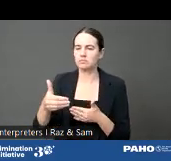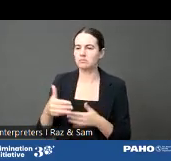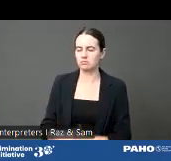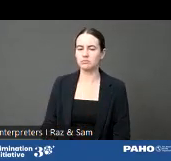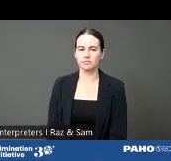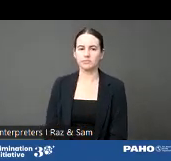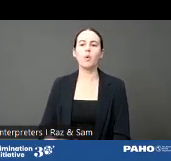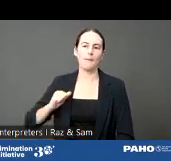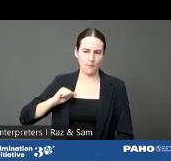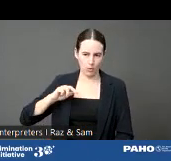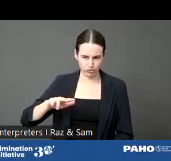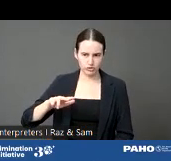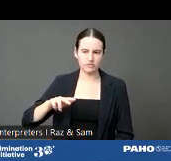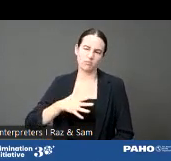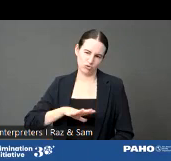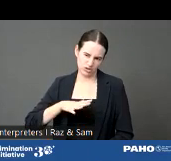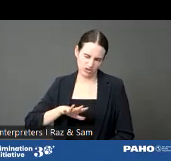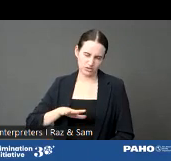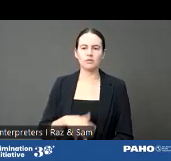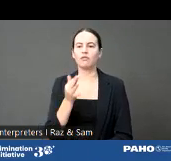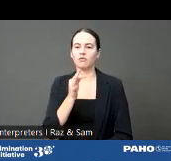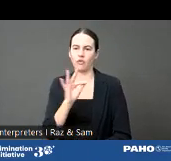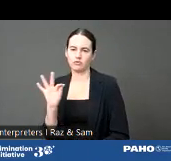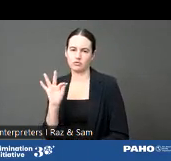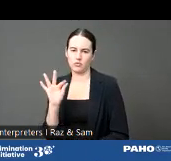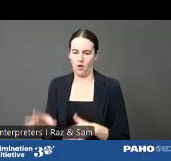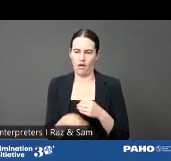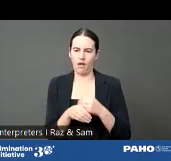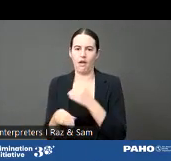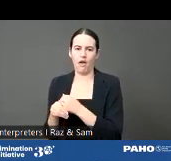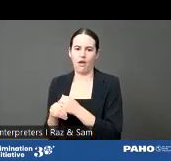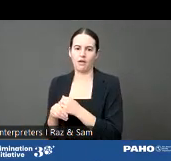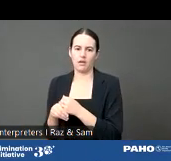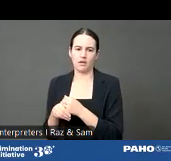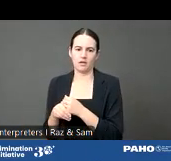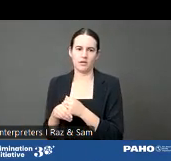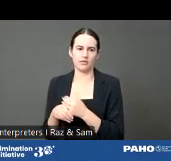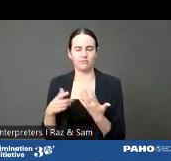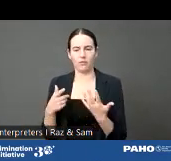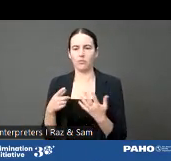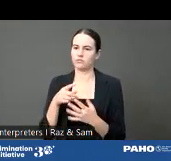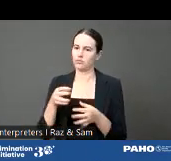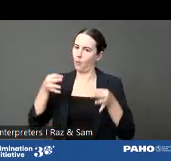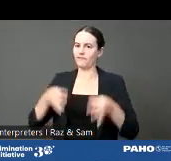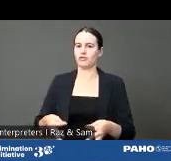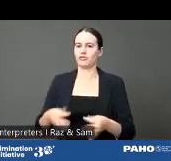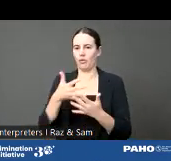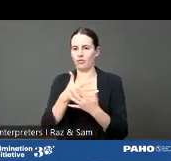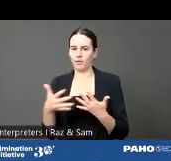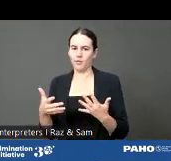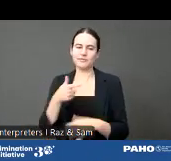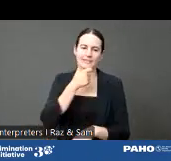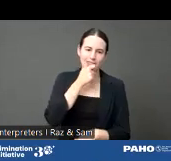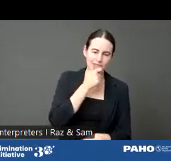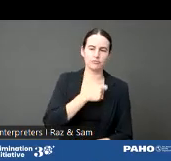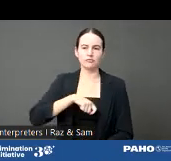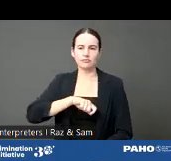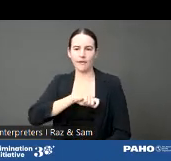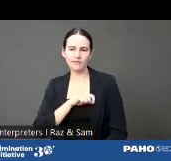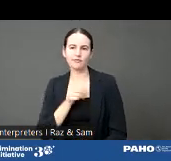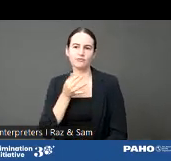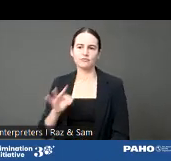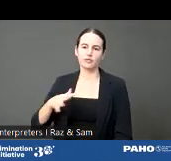francês, que também são línguas oficiais na região das Américas, para apoiar a